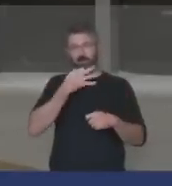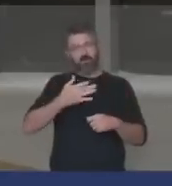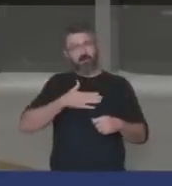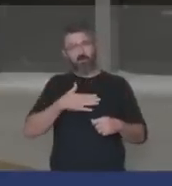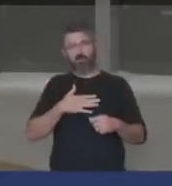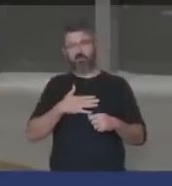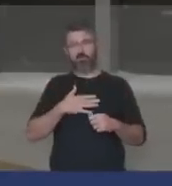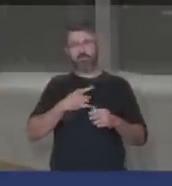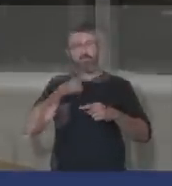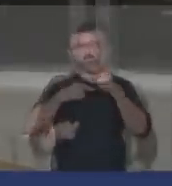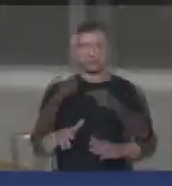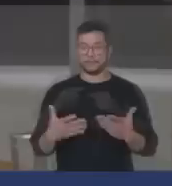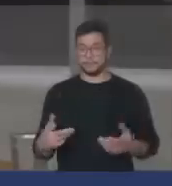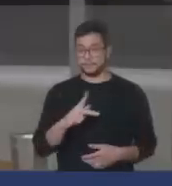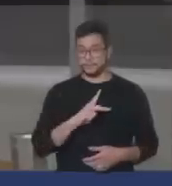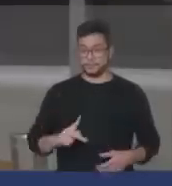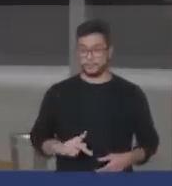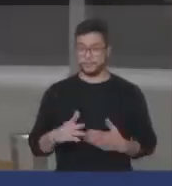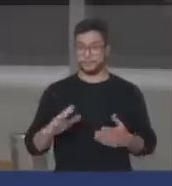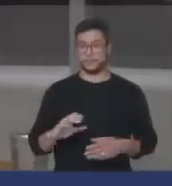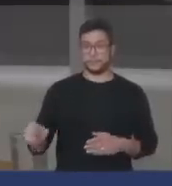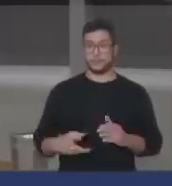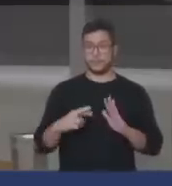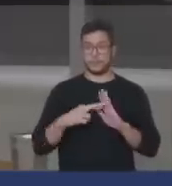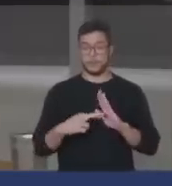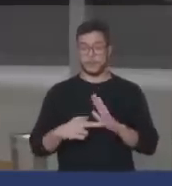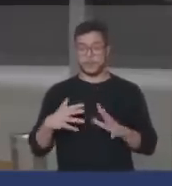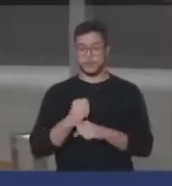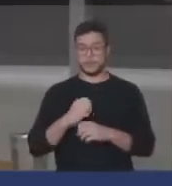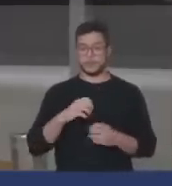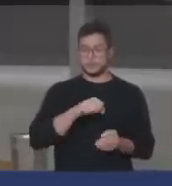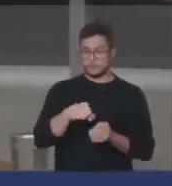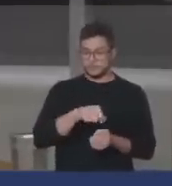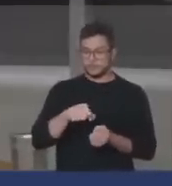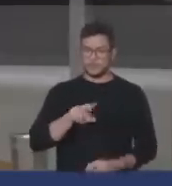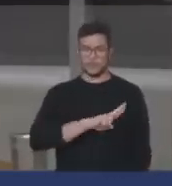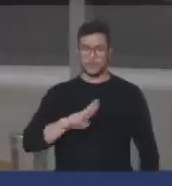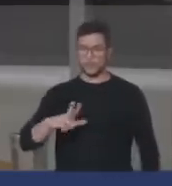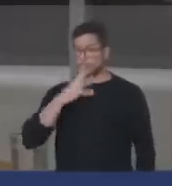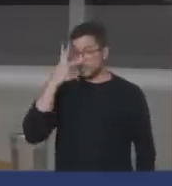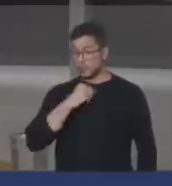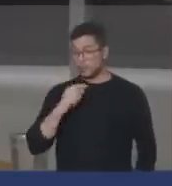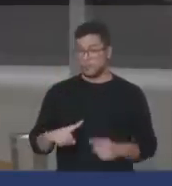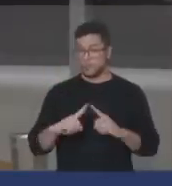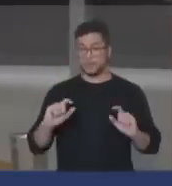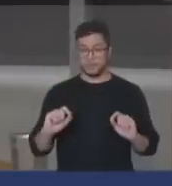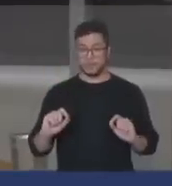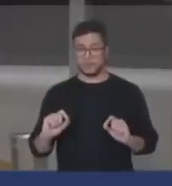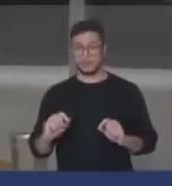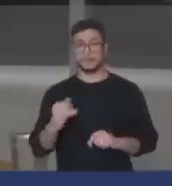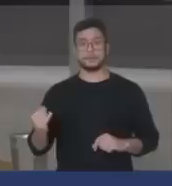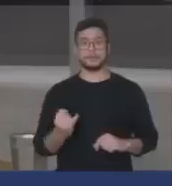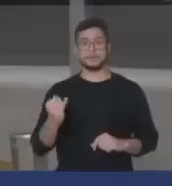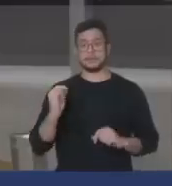meu questionamento da incorporação. O novo regime fiscal sustentável. O nome é muito bonito, mas mais do que um nome bonito é a